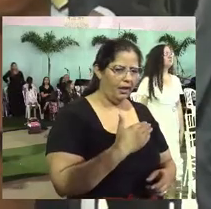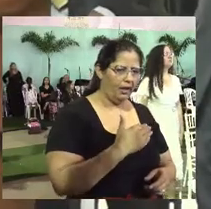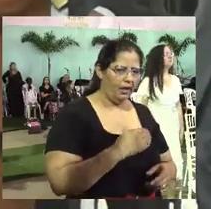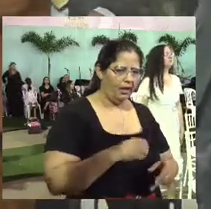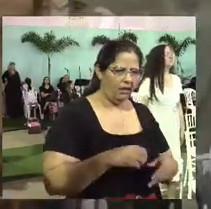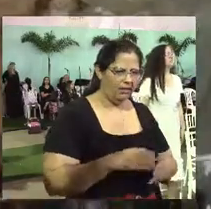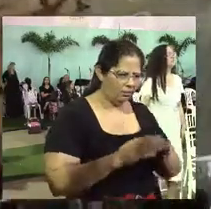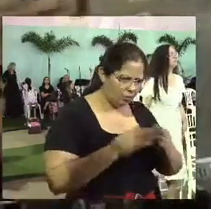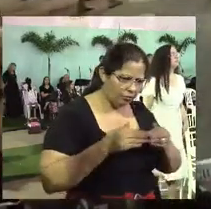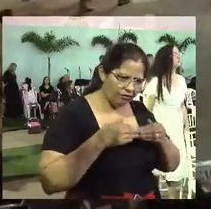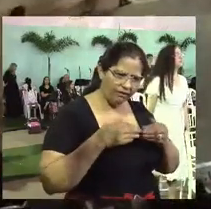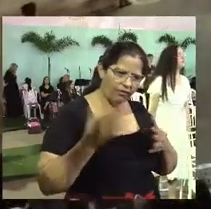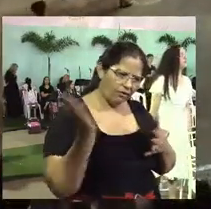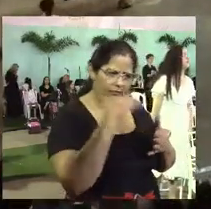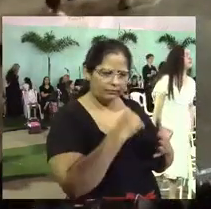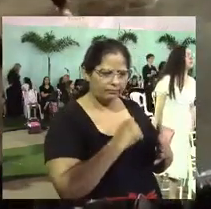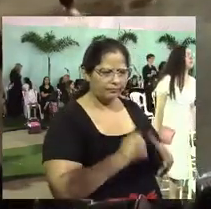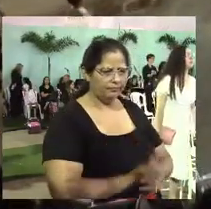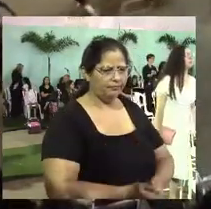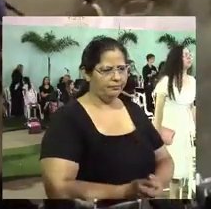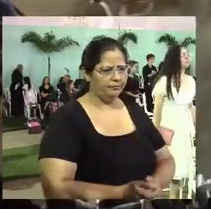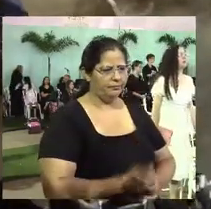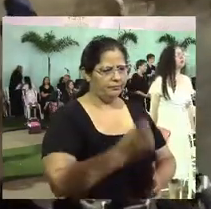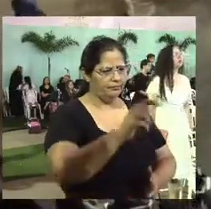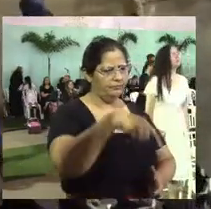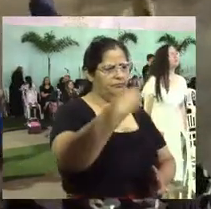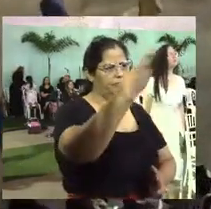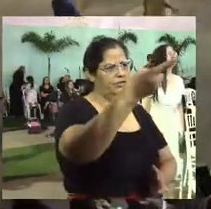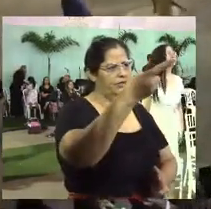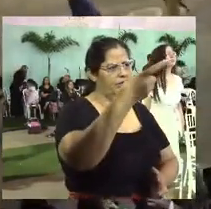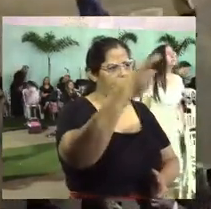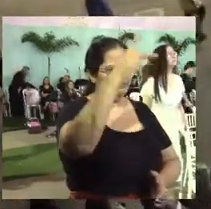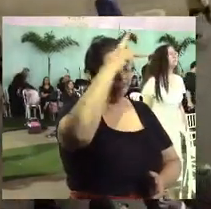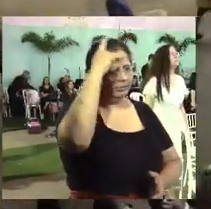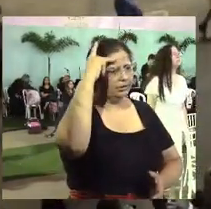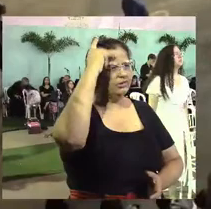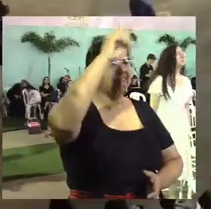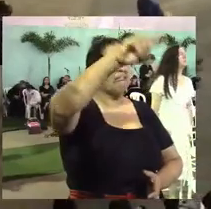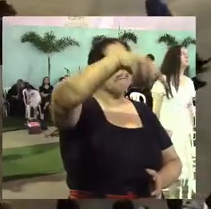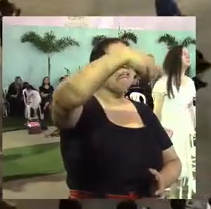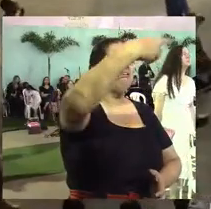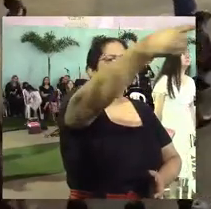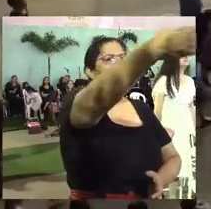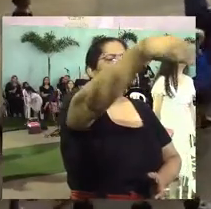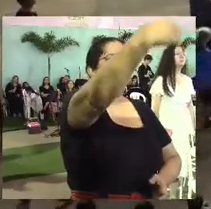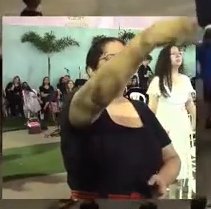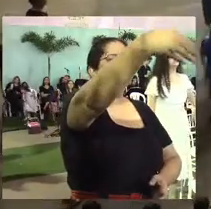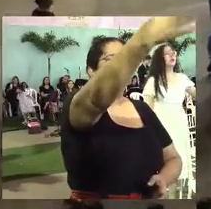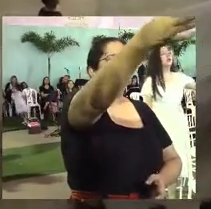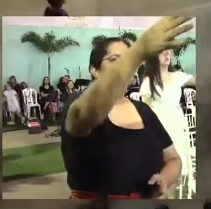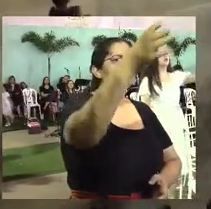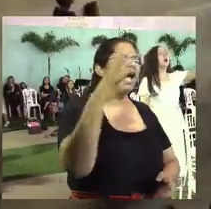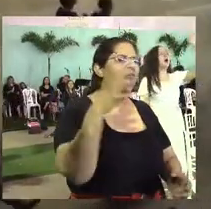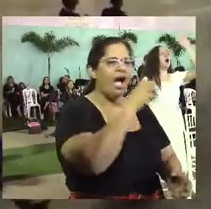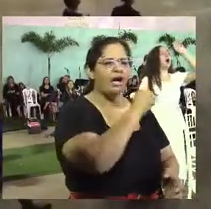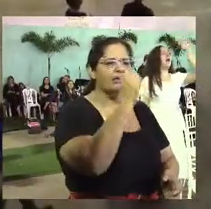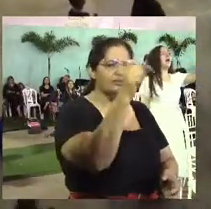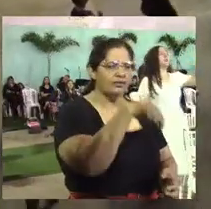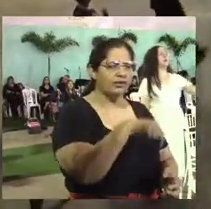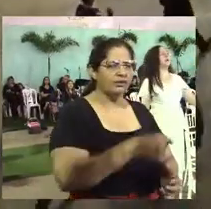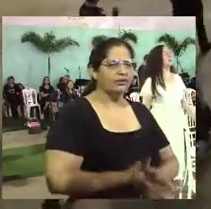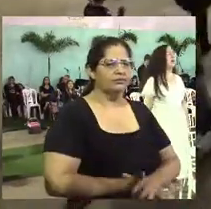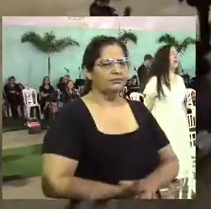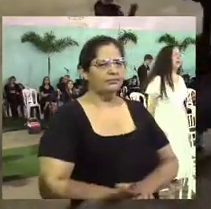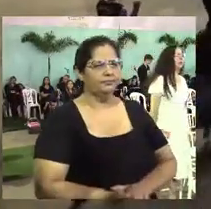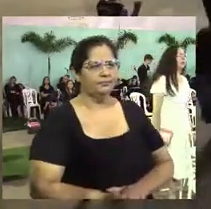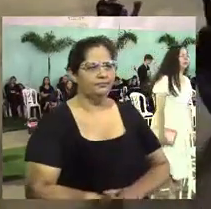aí Pede licença para ele corra aqui lá de trás eu preciso de pessoas lá de trás você tá lá no nos últimos serão os primeiros sai